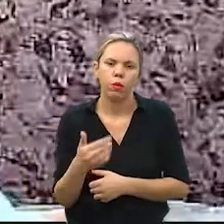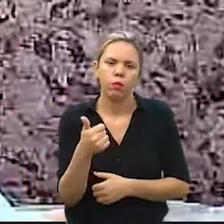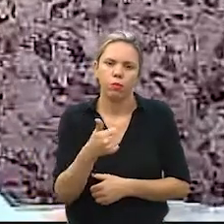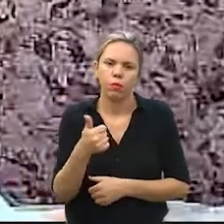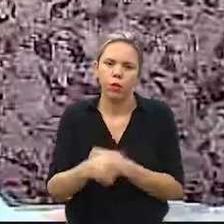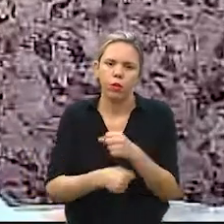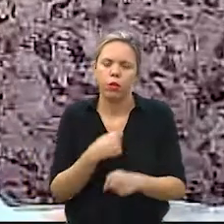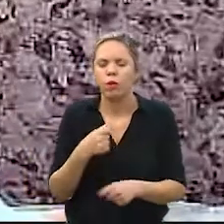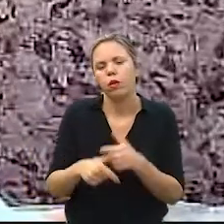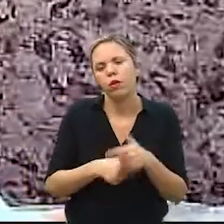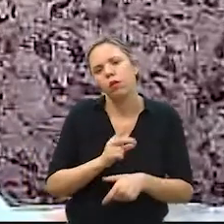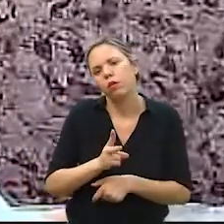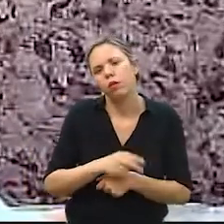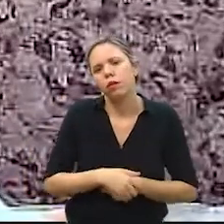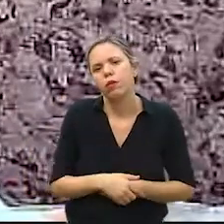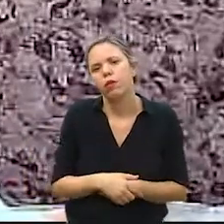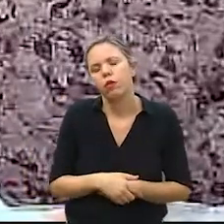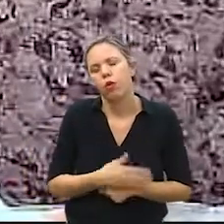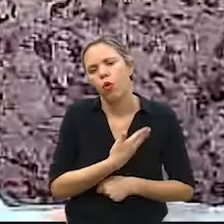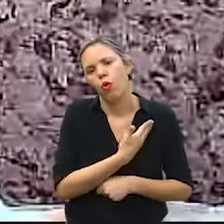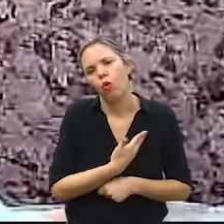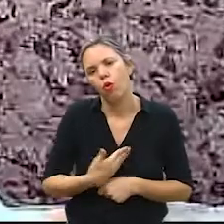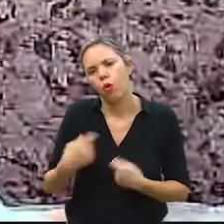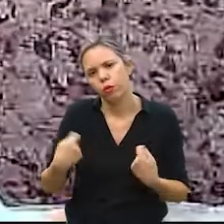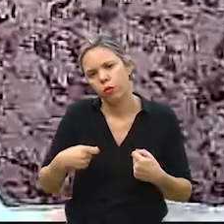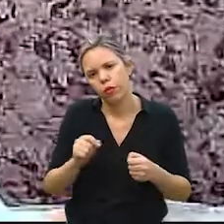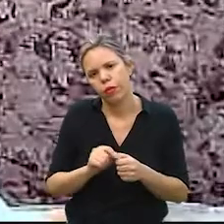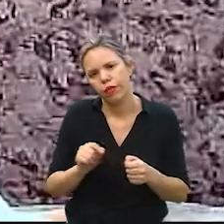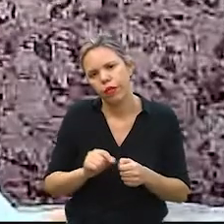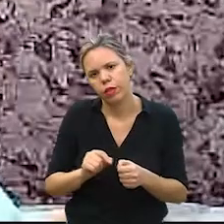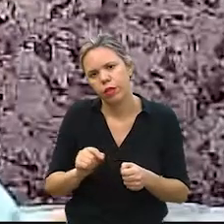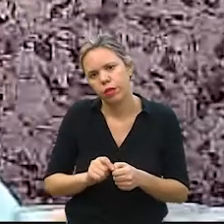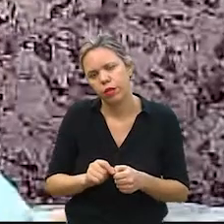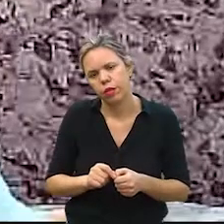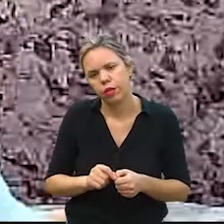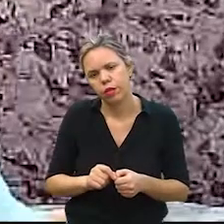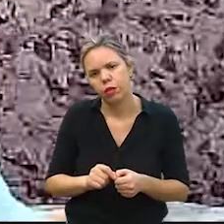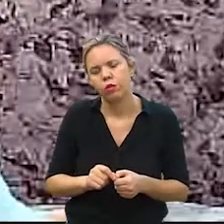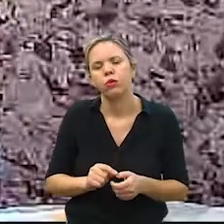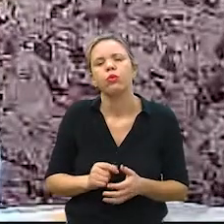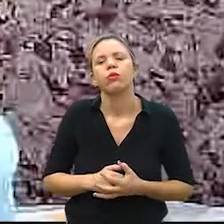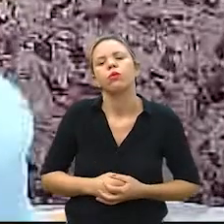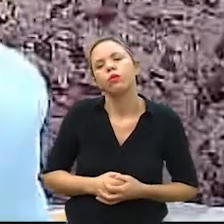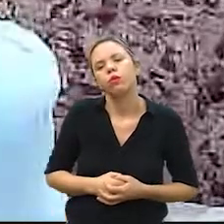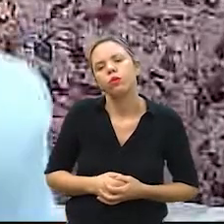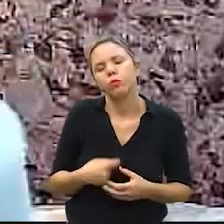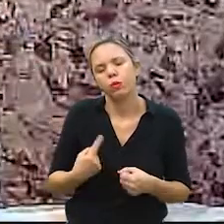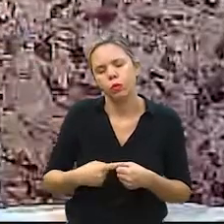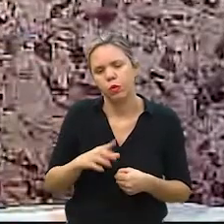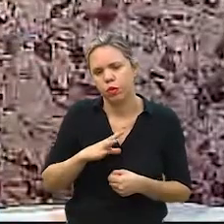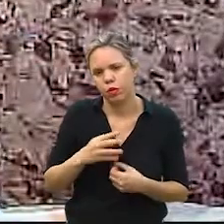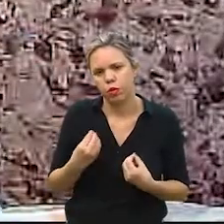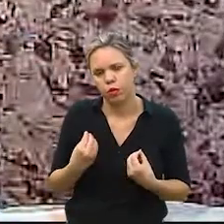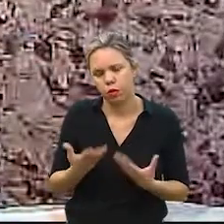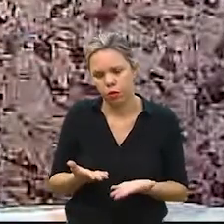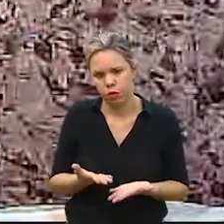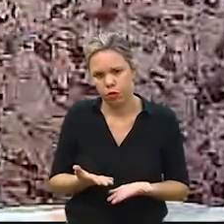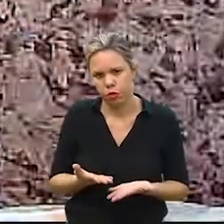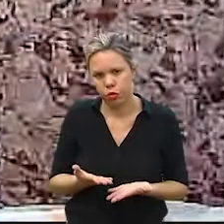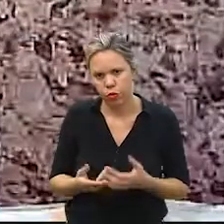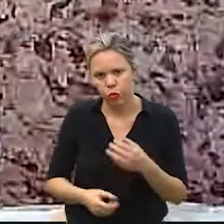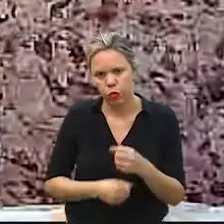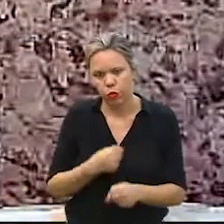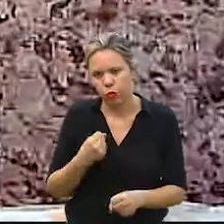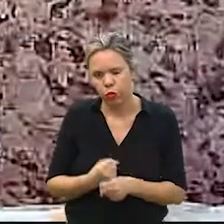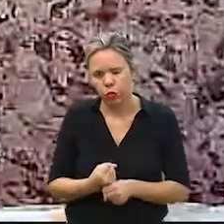ano de mandato, sempre, o governo tem que fazer, portanto, para o município, no